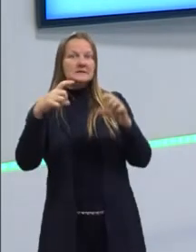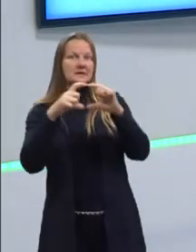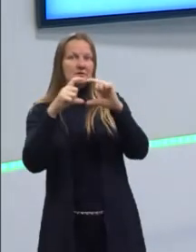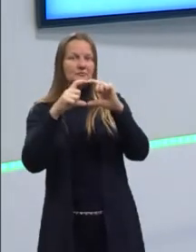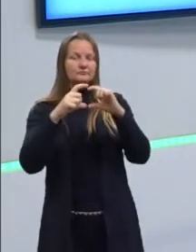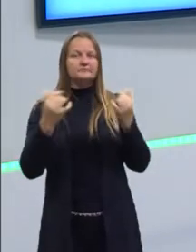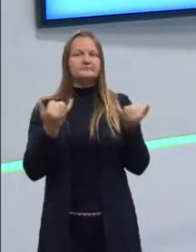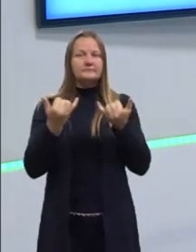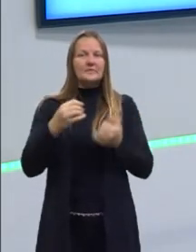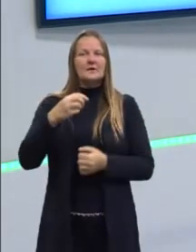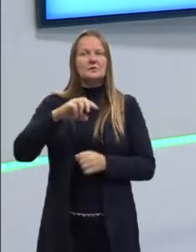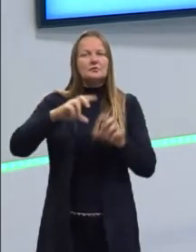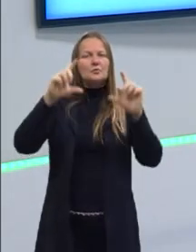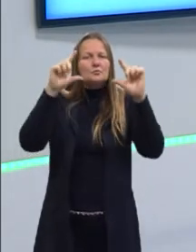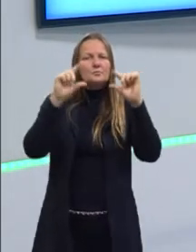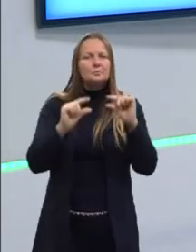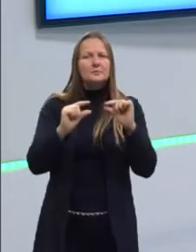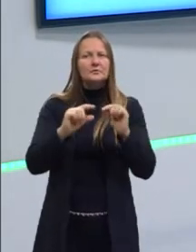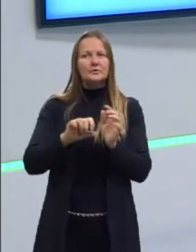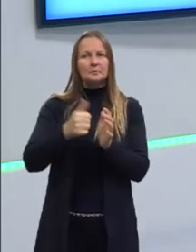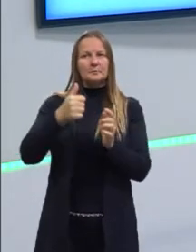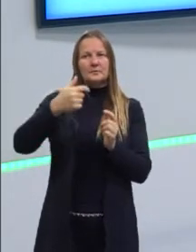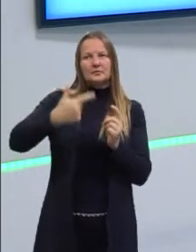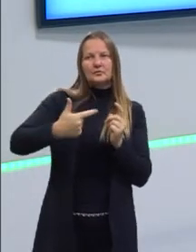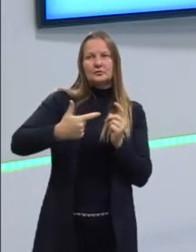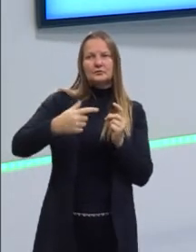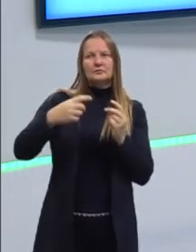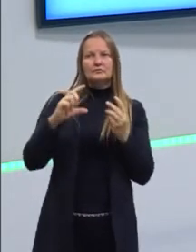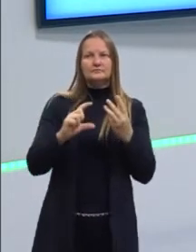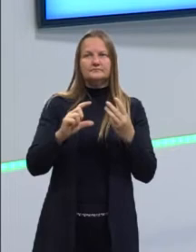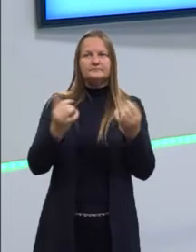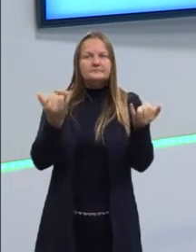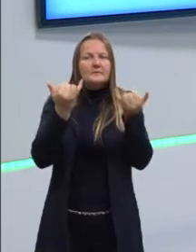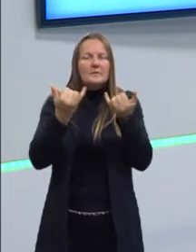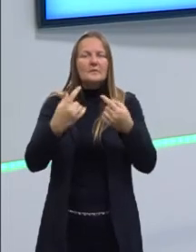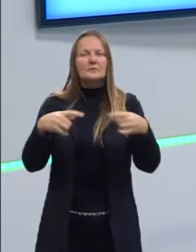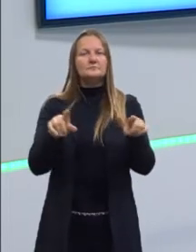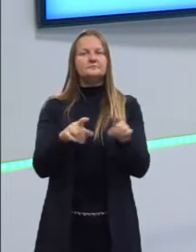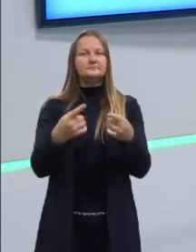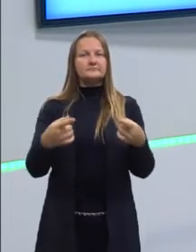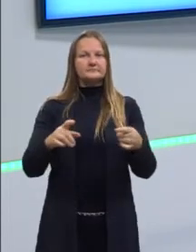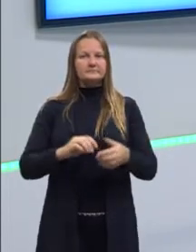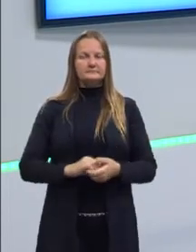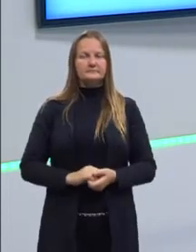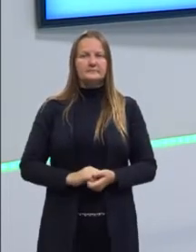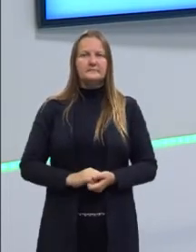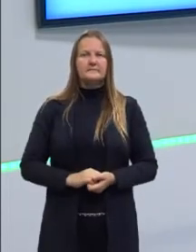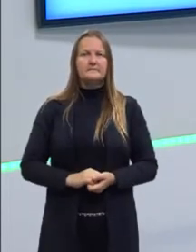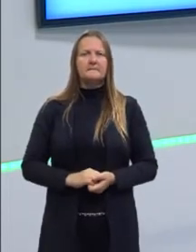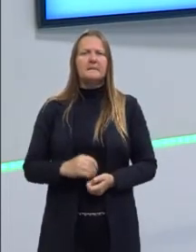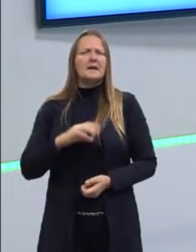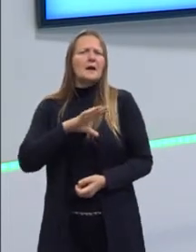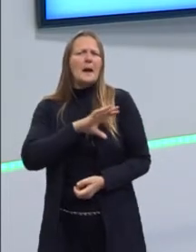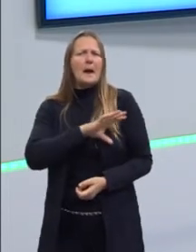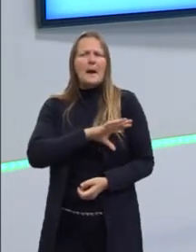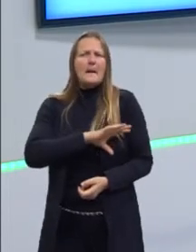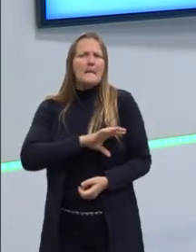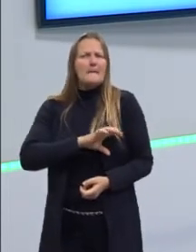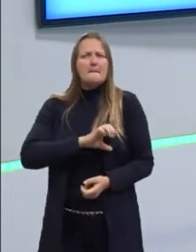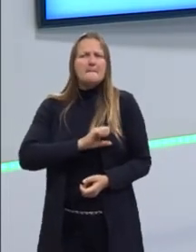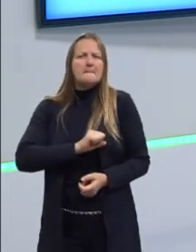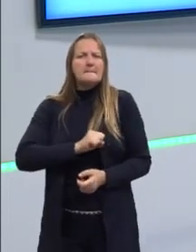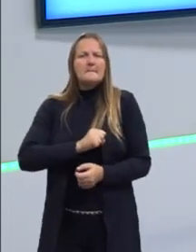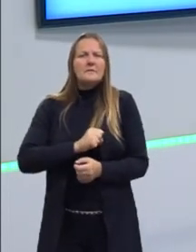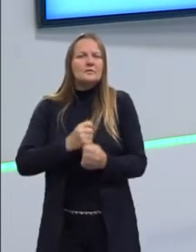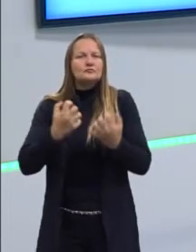estrofe que é um pouquinho menor que as duas primeiras e nos dias o seguinte O Amor daquela vez como